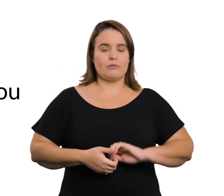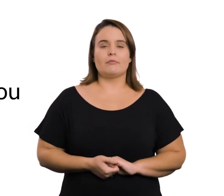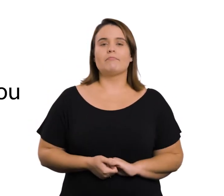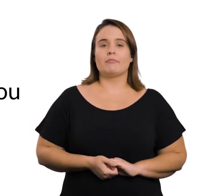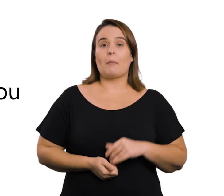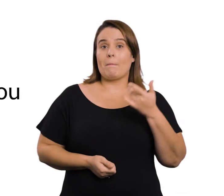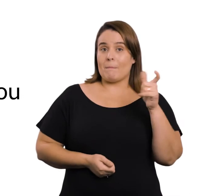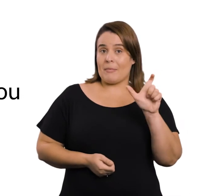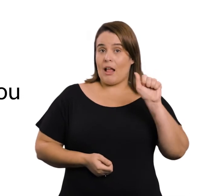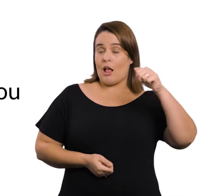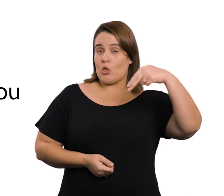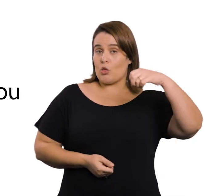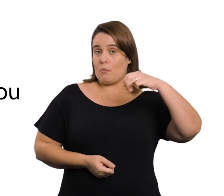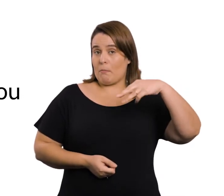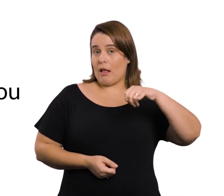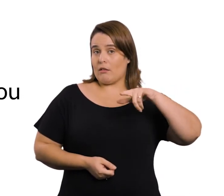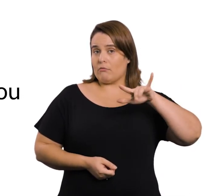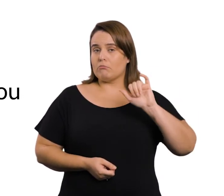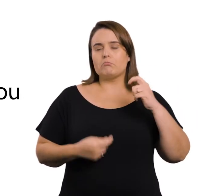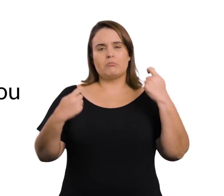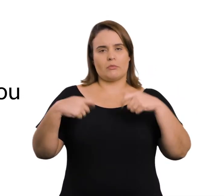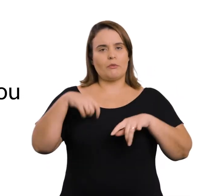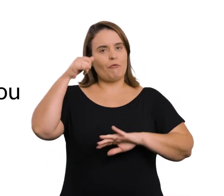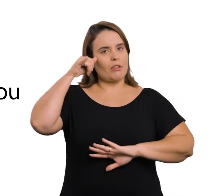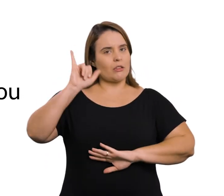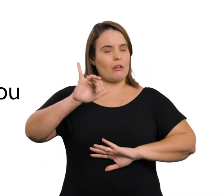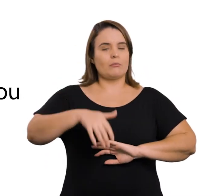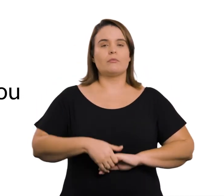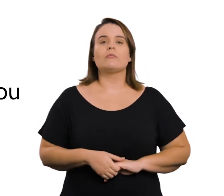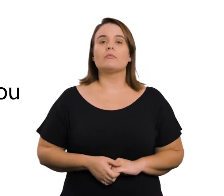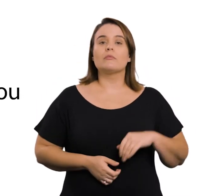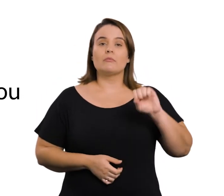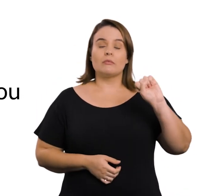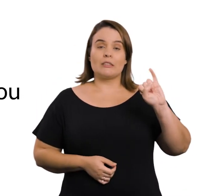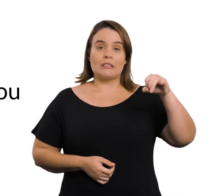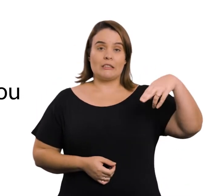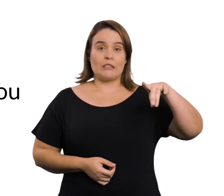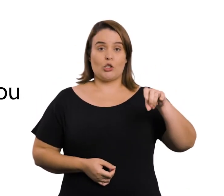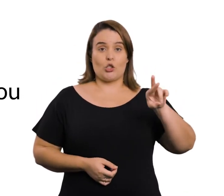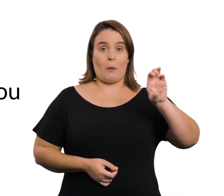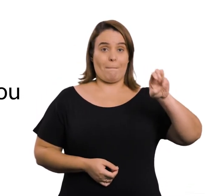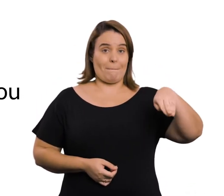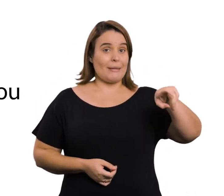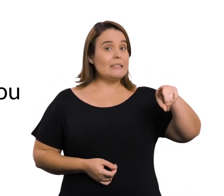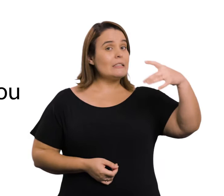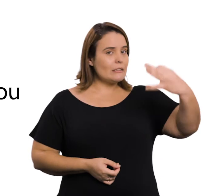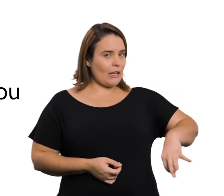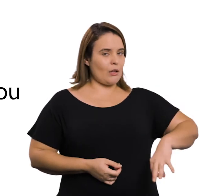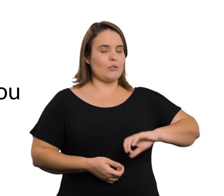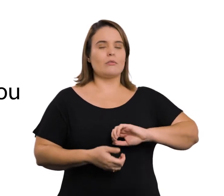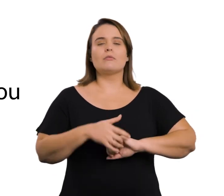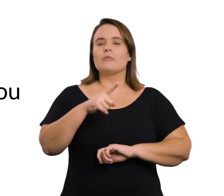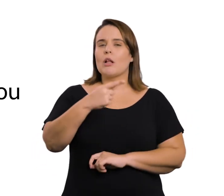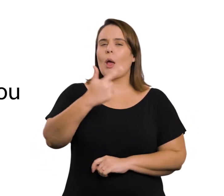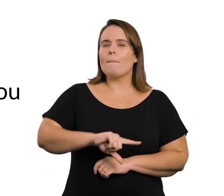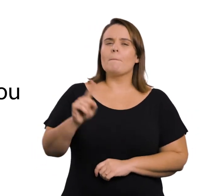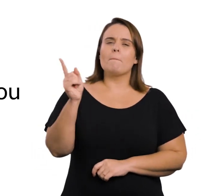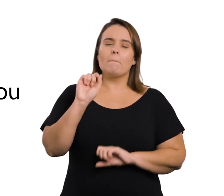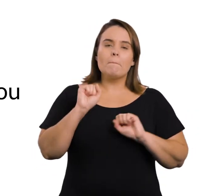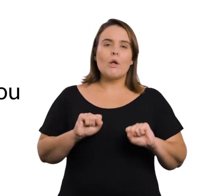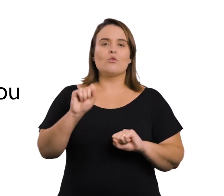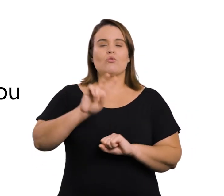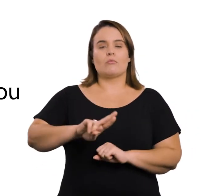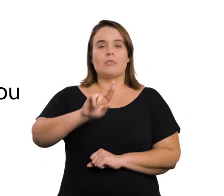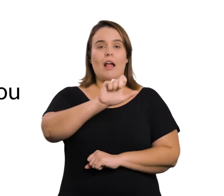genética. A palavra anomalia deve ser evitada. A expressão síndrome genética é a mais indicada. Para